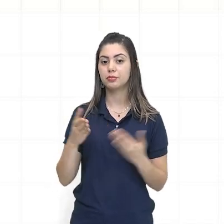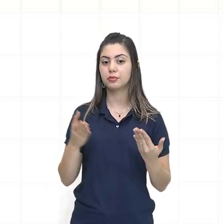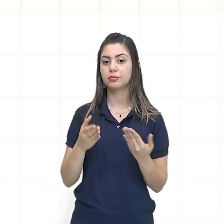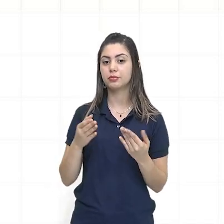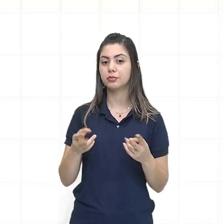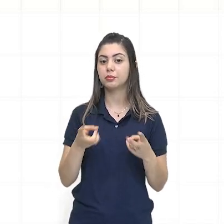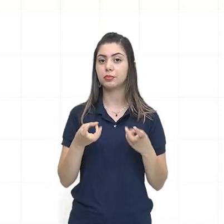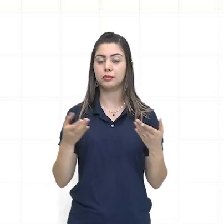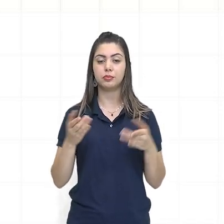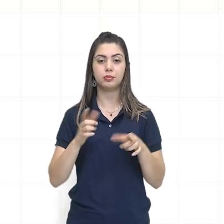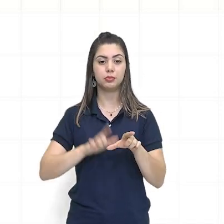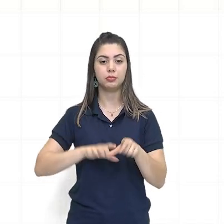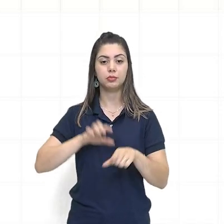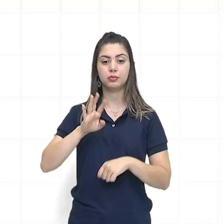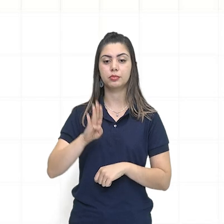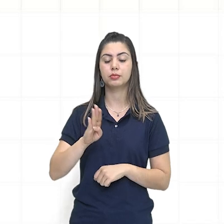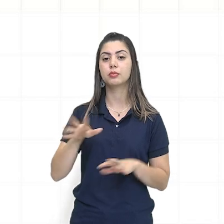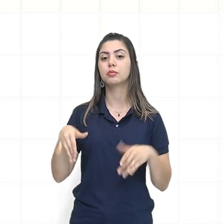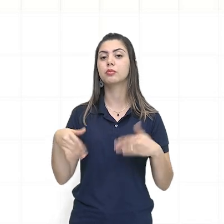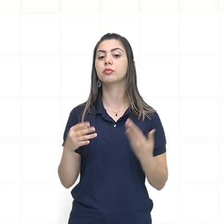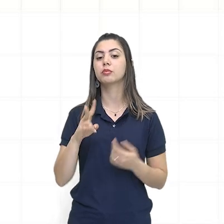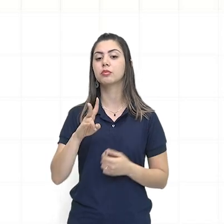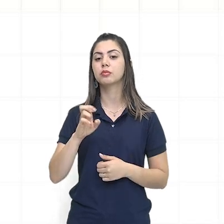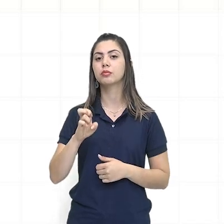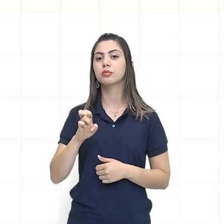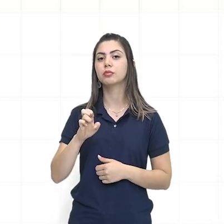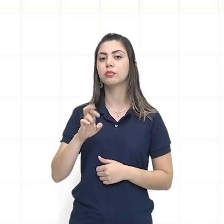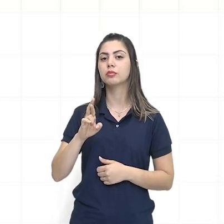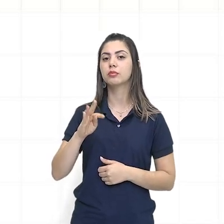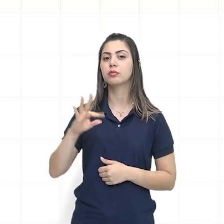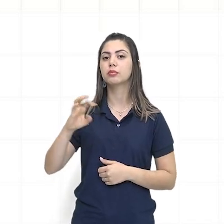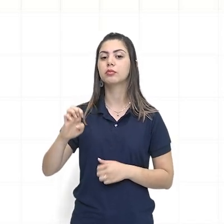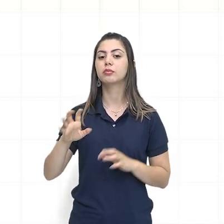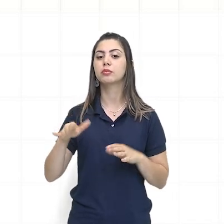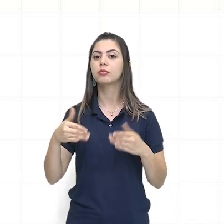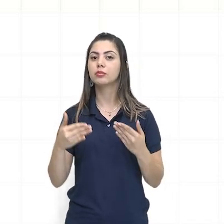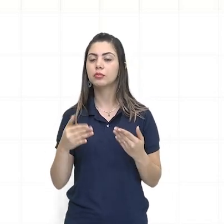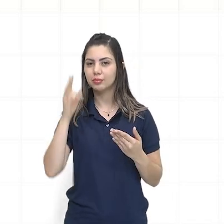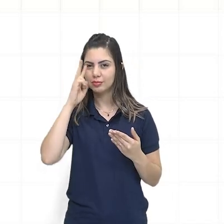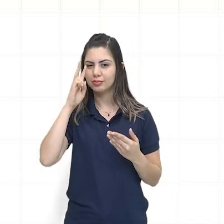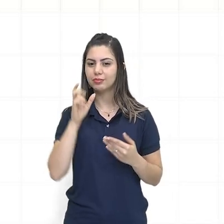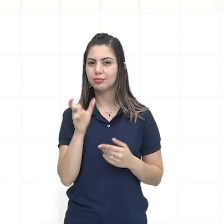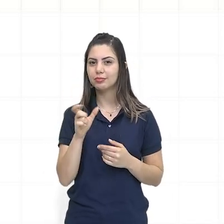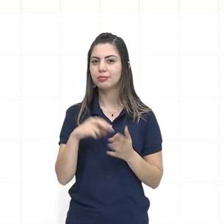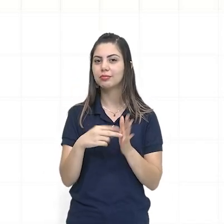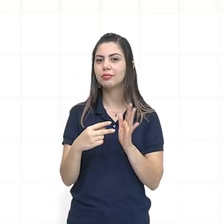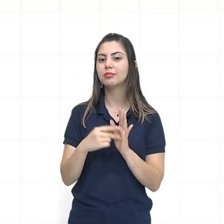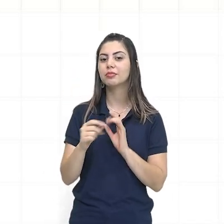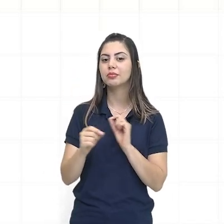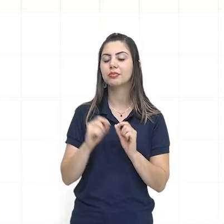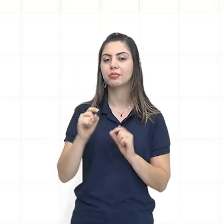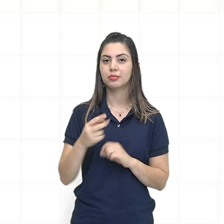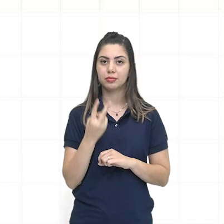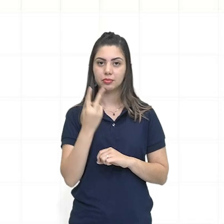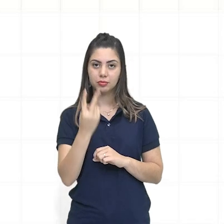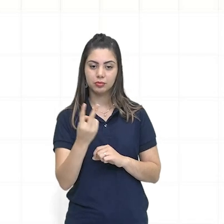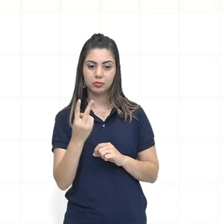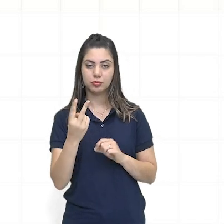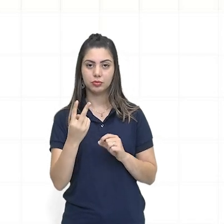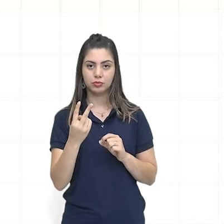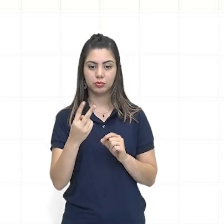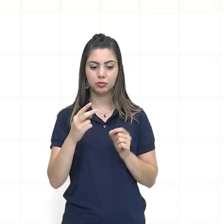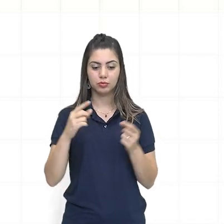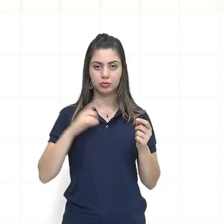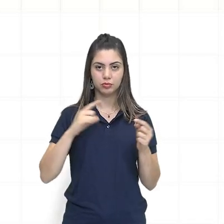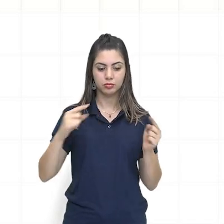Aqui, no item B, quem é o vértice? O vértice é o encontro das duas semirretas.